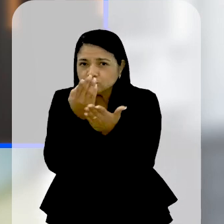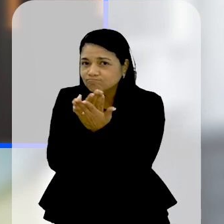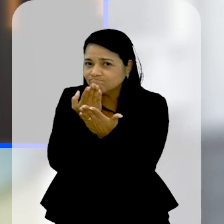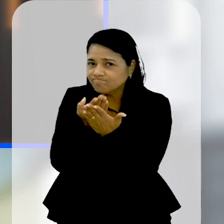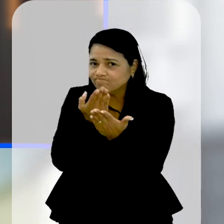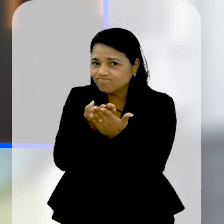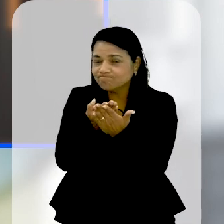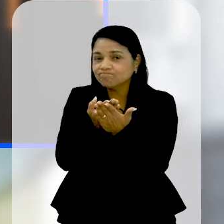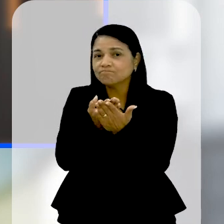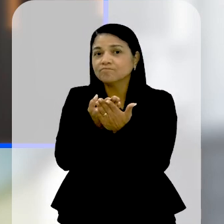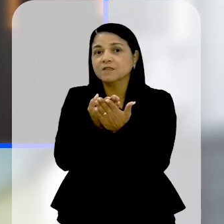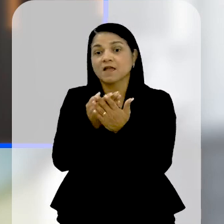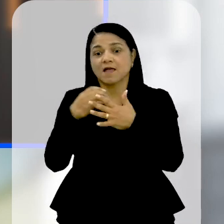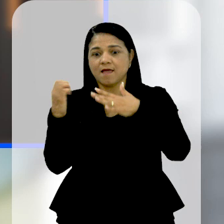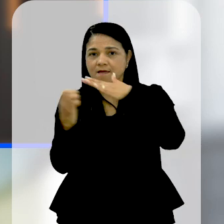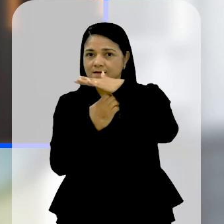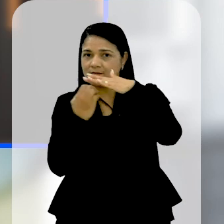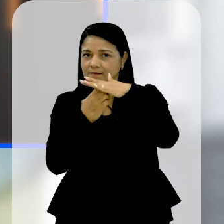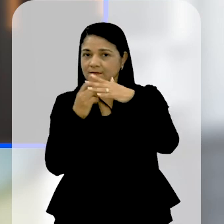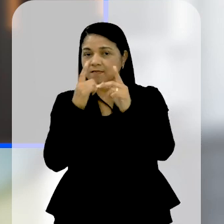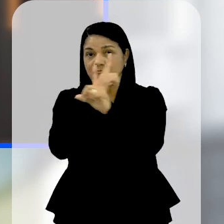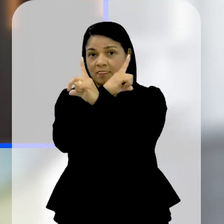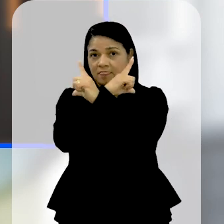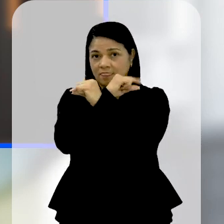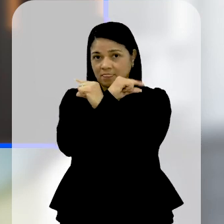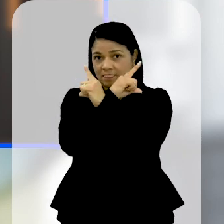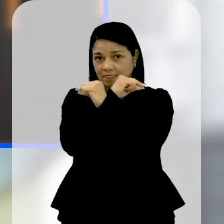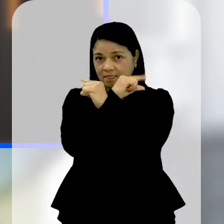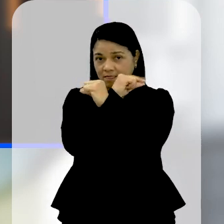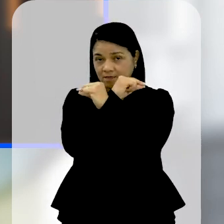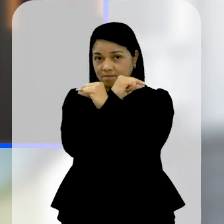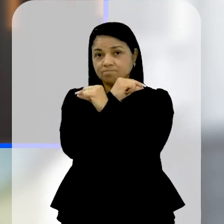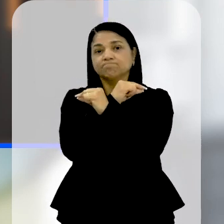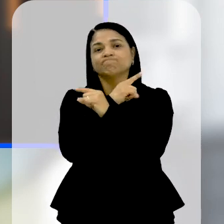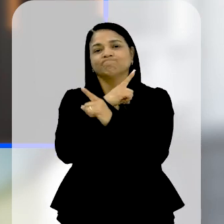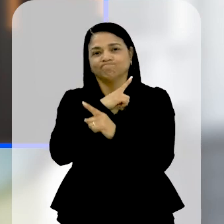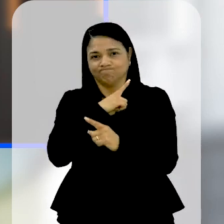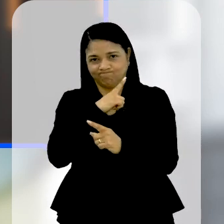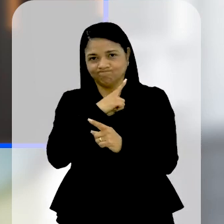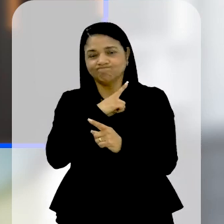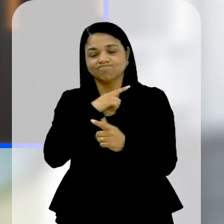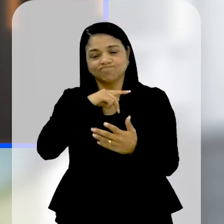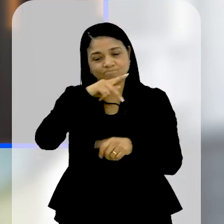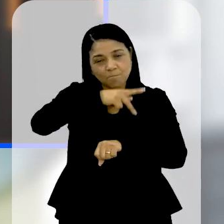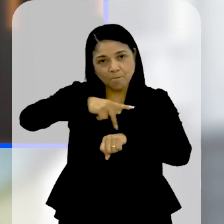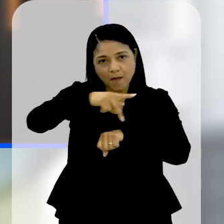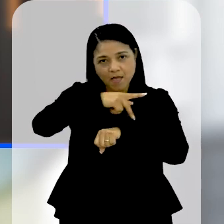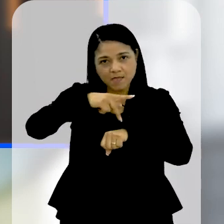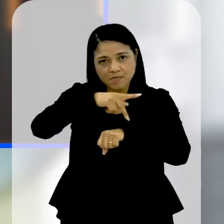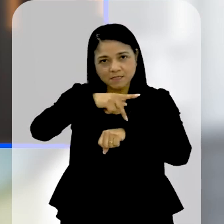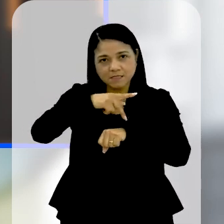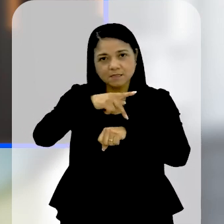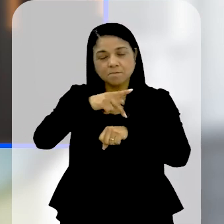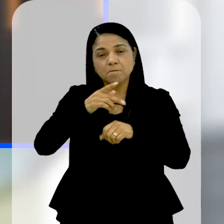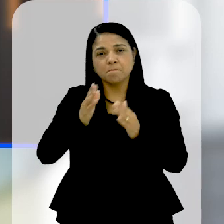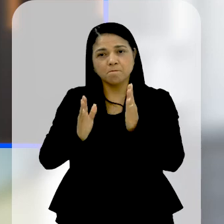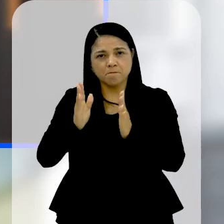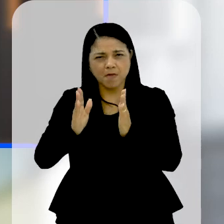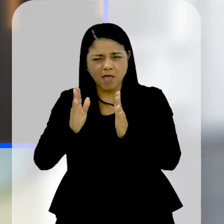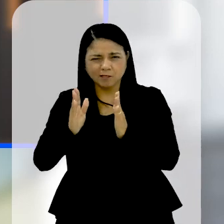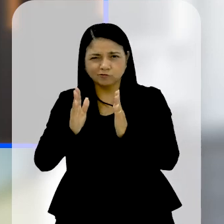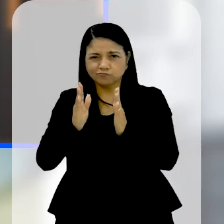recente mostrou que a gigante suíça Nestlé, por exemplo, mantém a prática em países de médio e